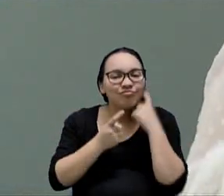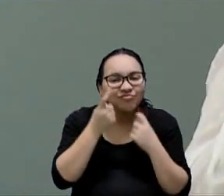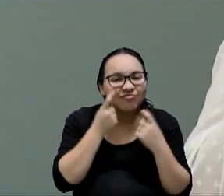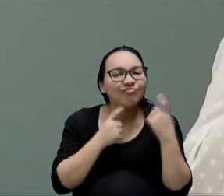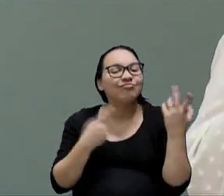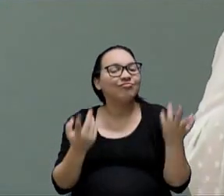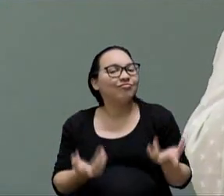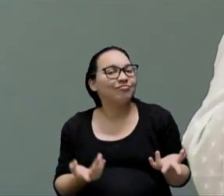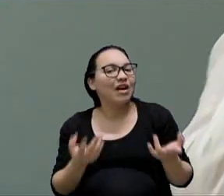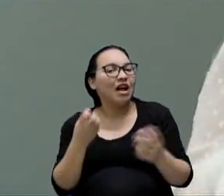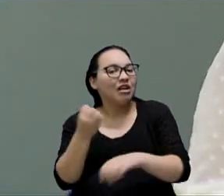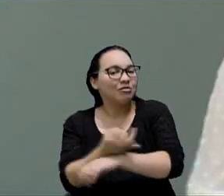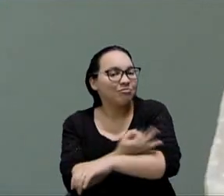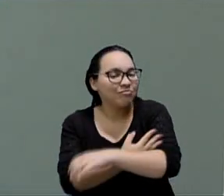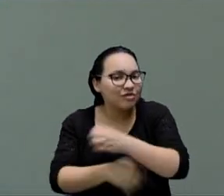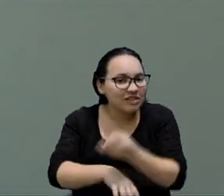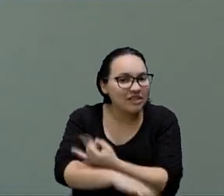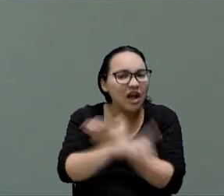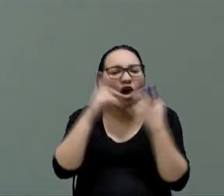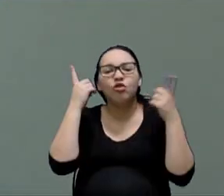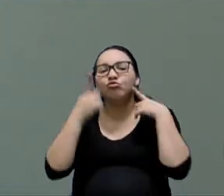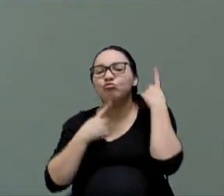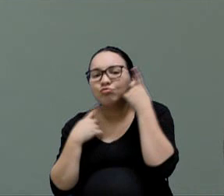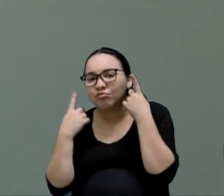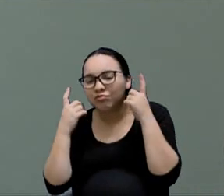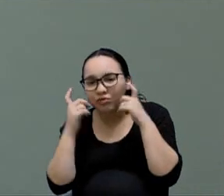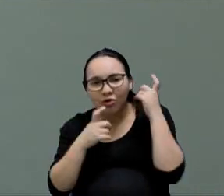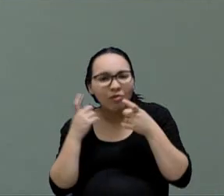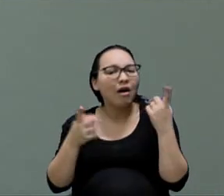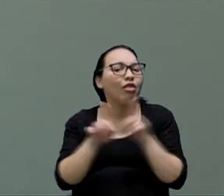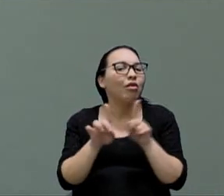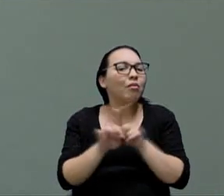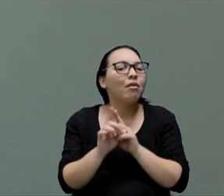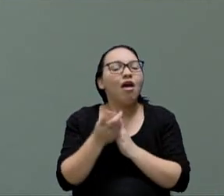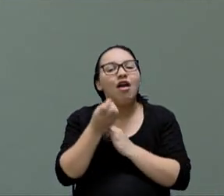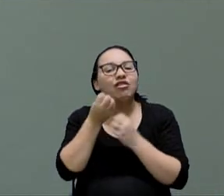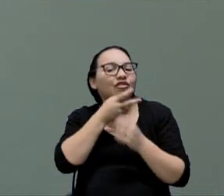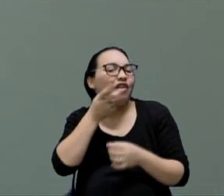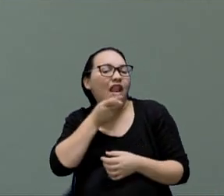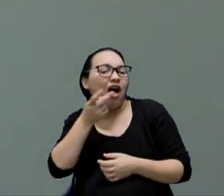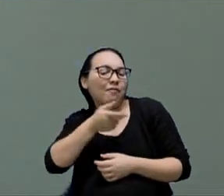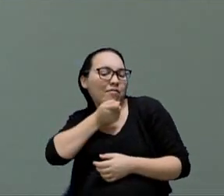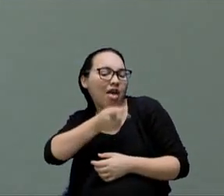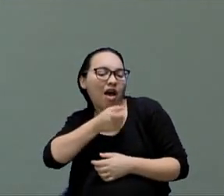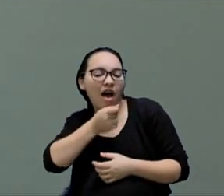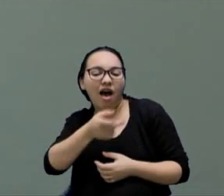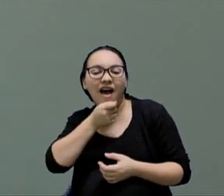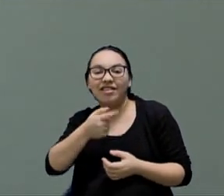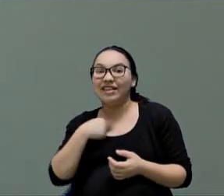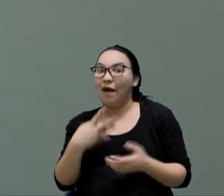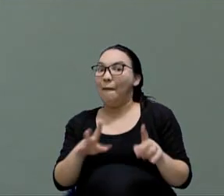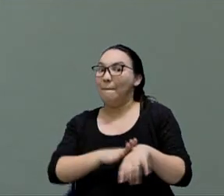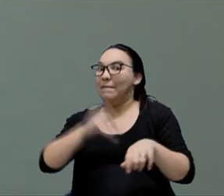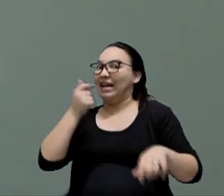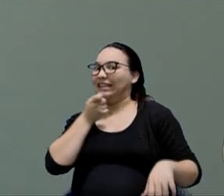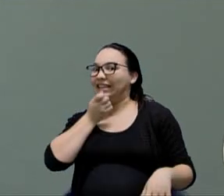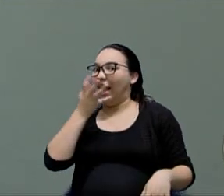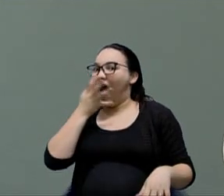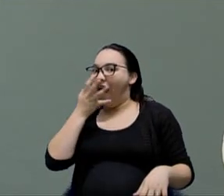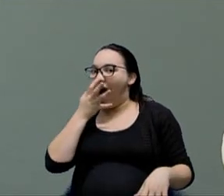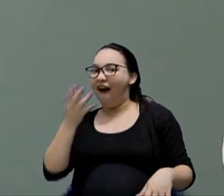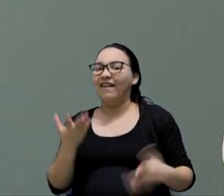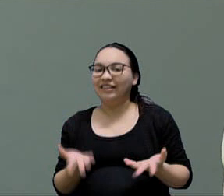na forma de se preocupar, na forma de se expressar, na forma de contar piadas, e isso é o que eu mais admiro em você.